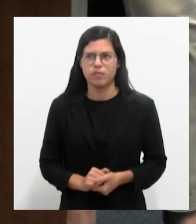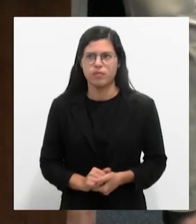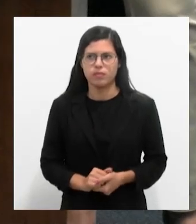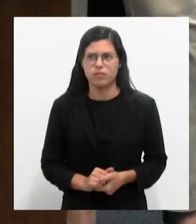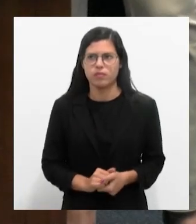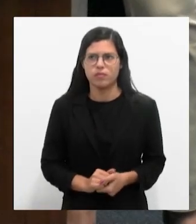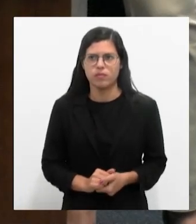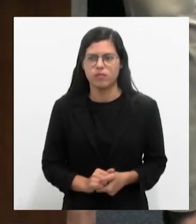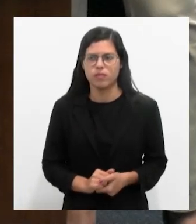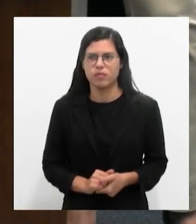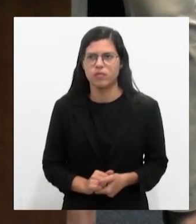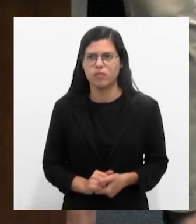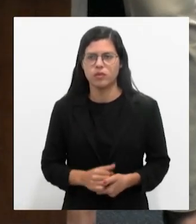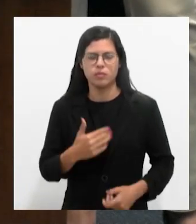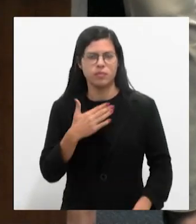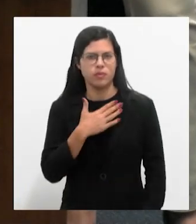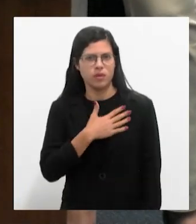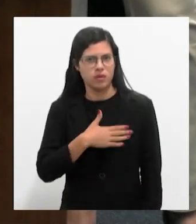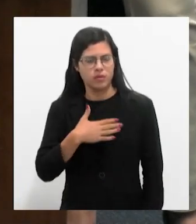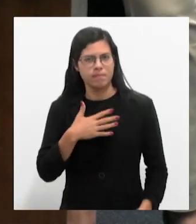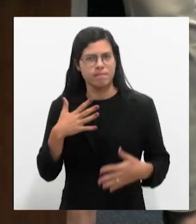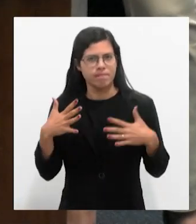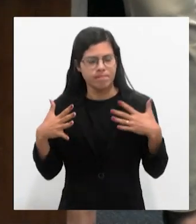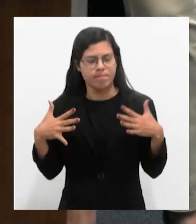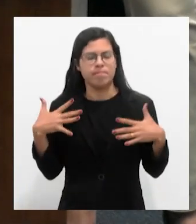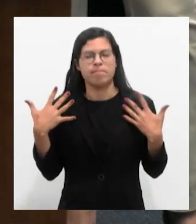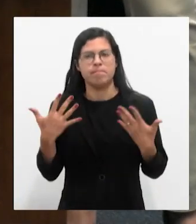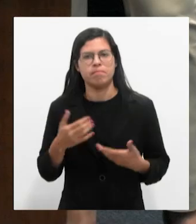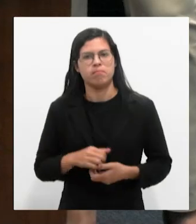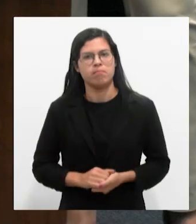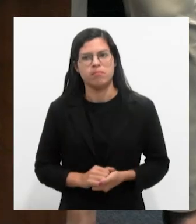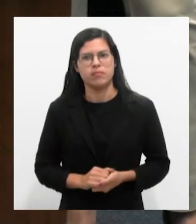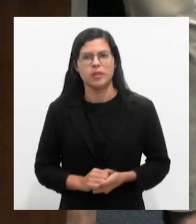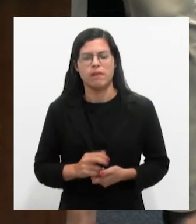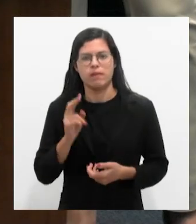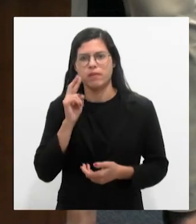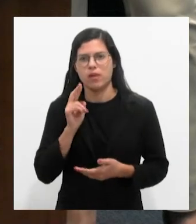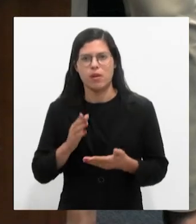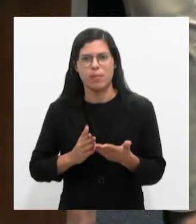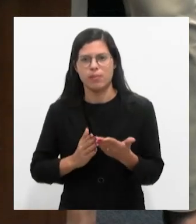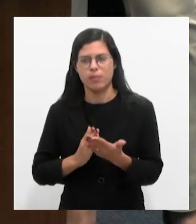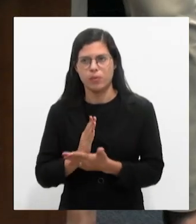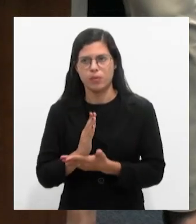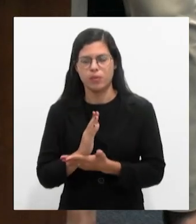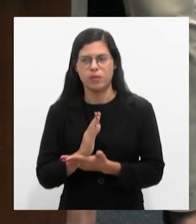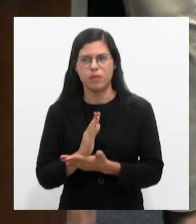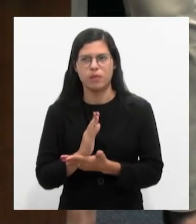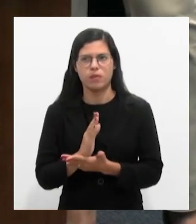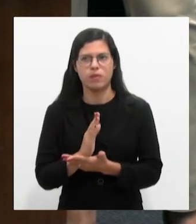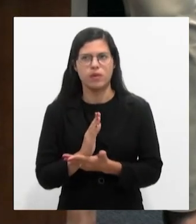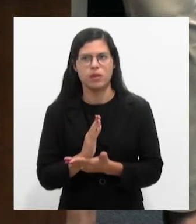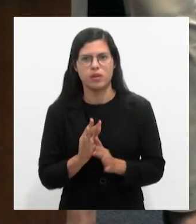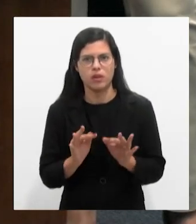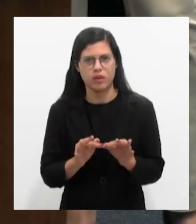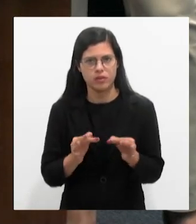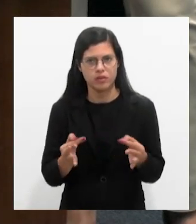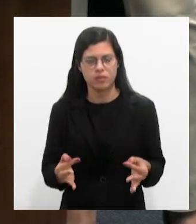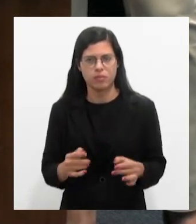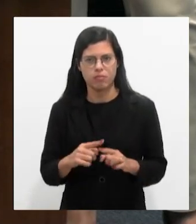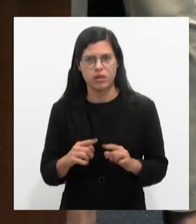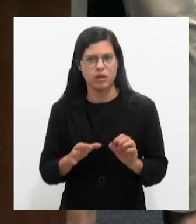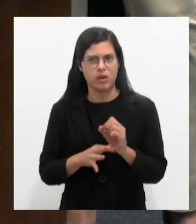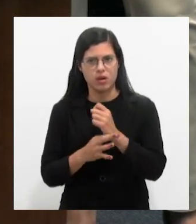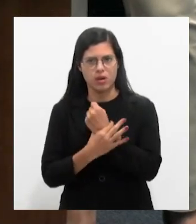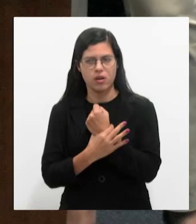para, com muita satisfação, ver aprovada essa medida que é simples, mas que vai garantir